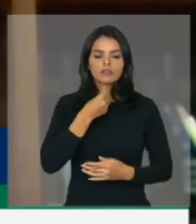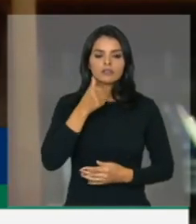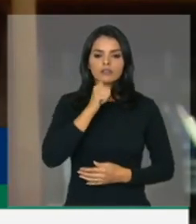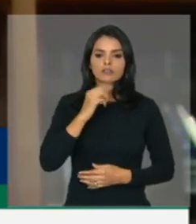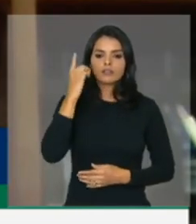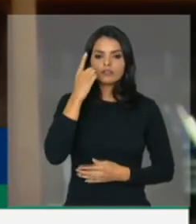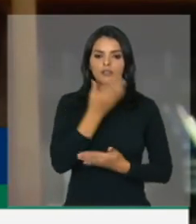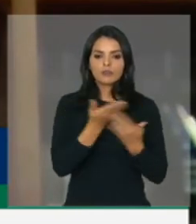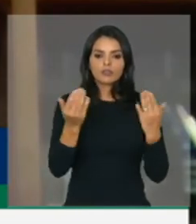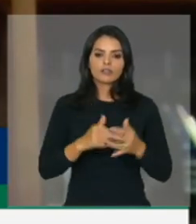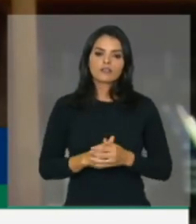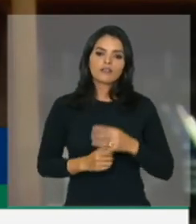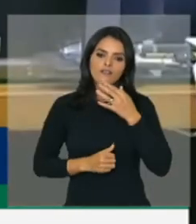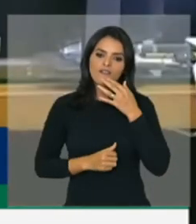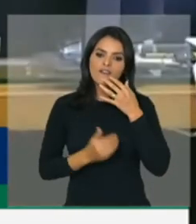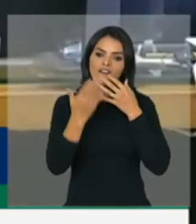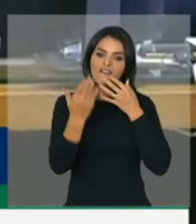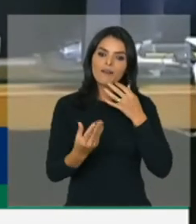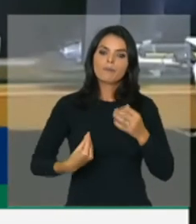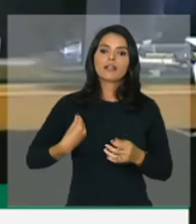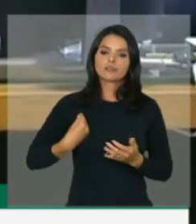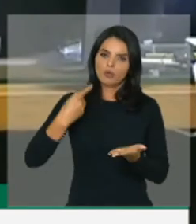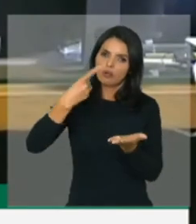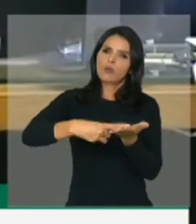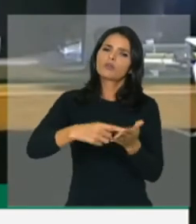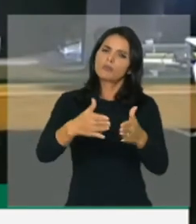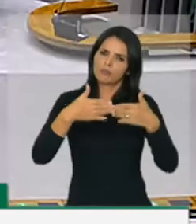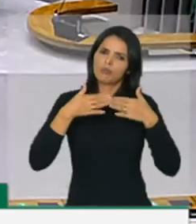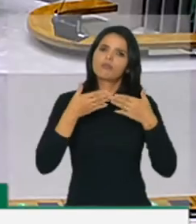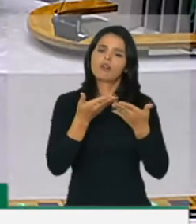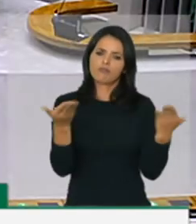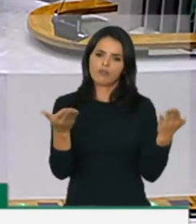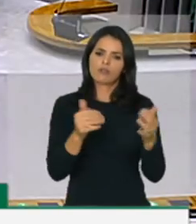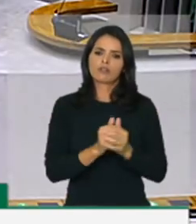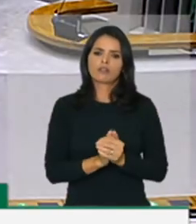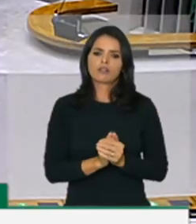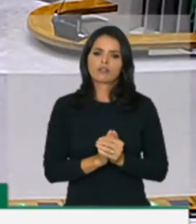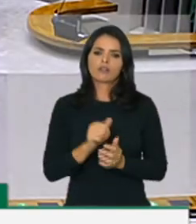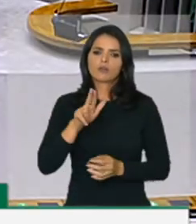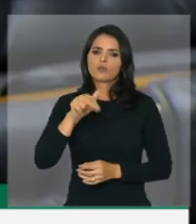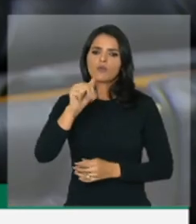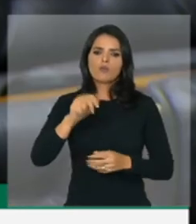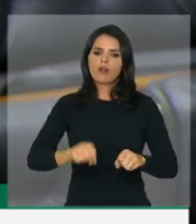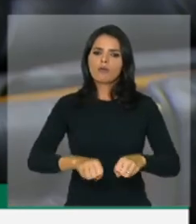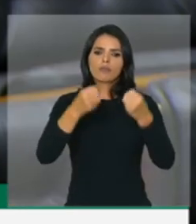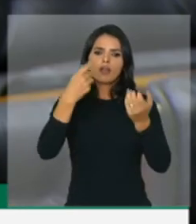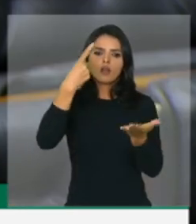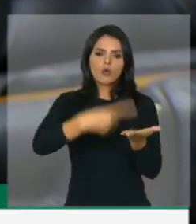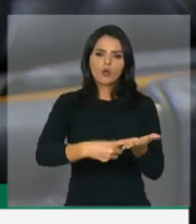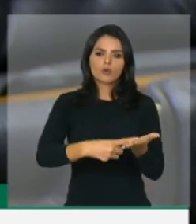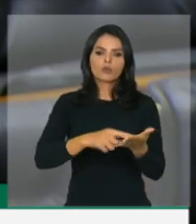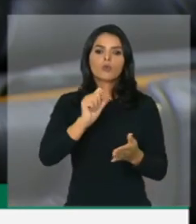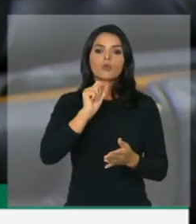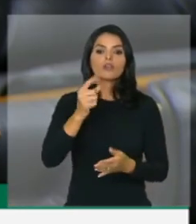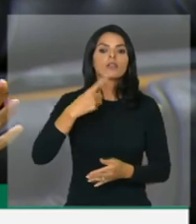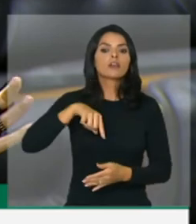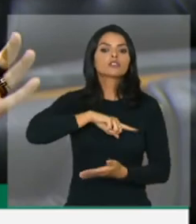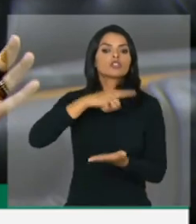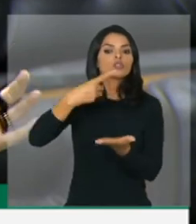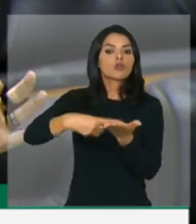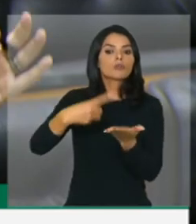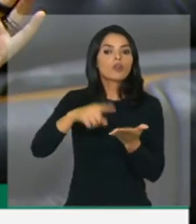senhores presidentes. Deputada Thalíria, Vossa Excelência participou do acordo, deputada Thalíria. Eu jamais vou romper um acordo se eu tiver feito. O que a gente combinou